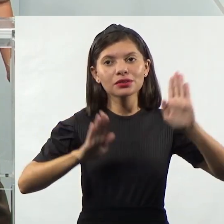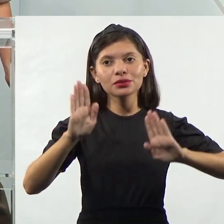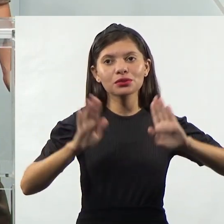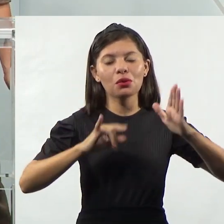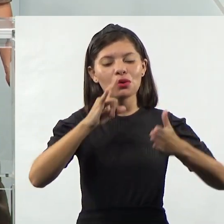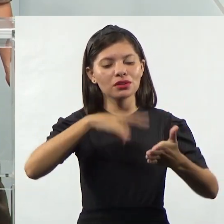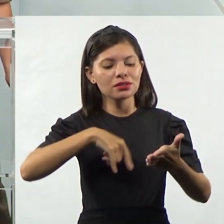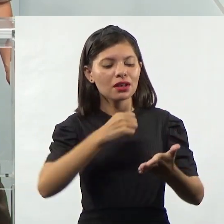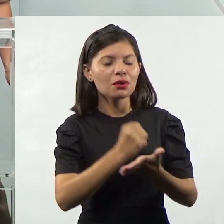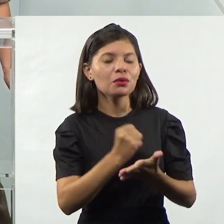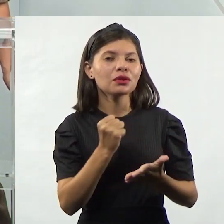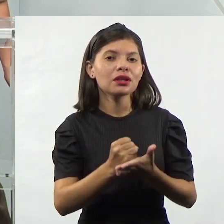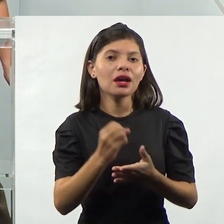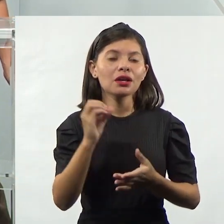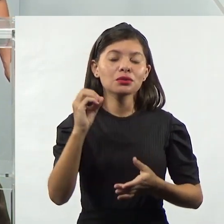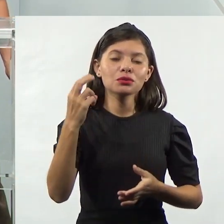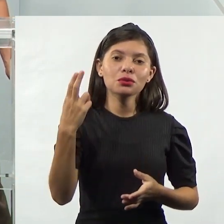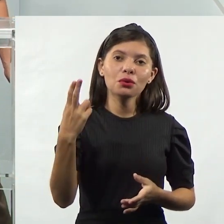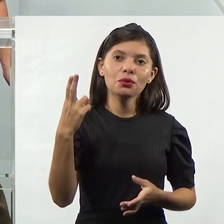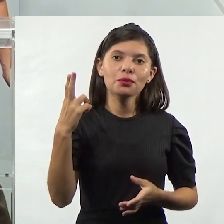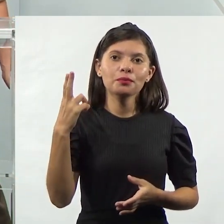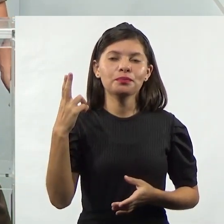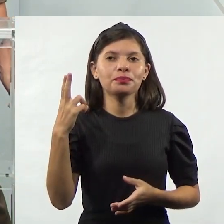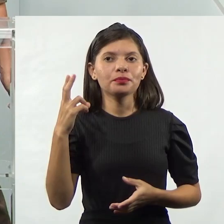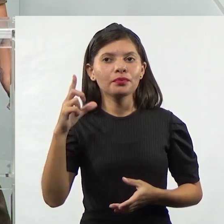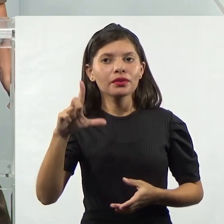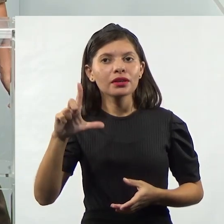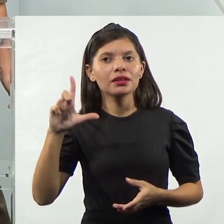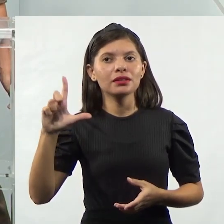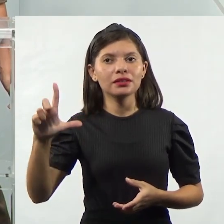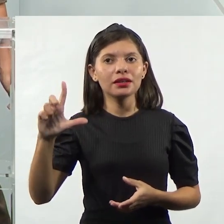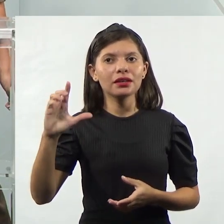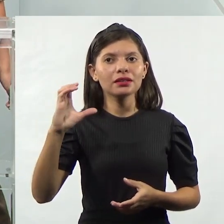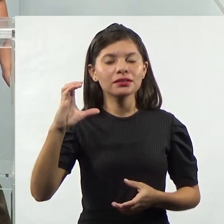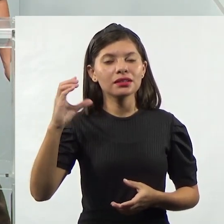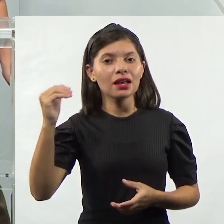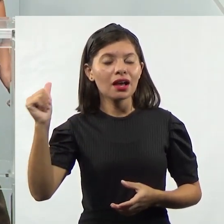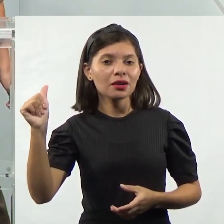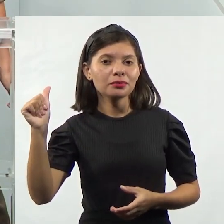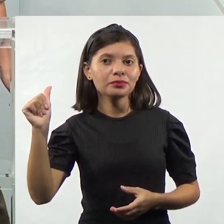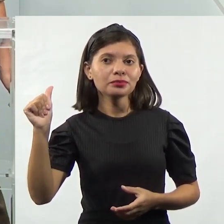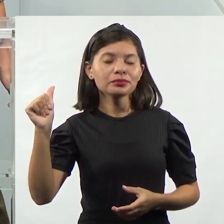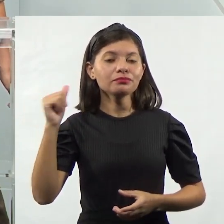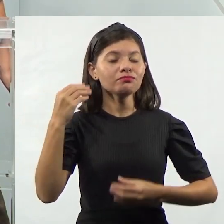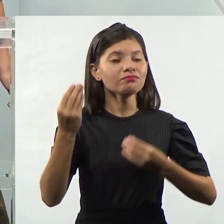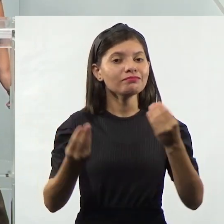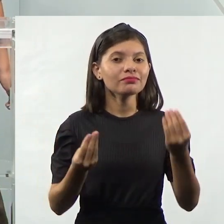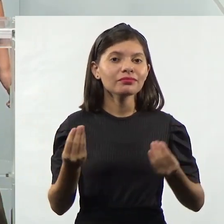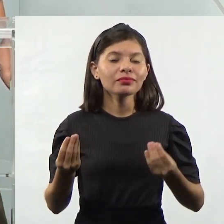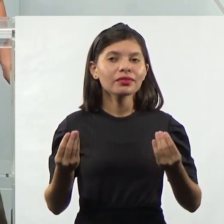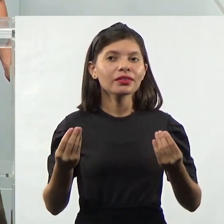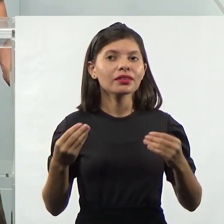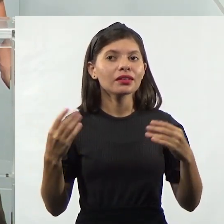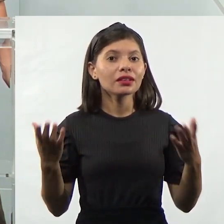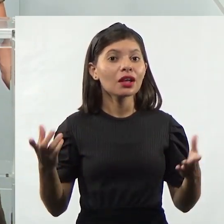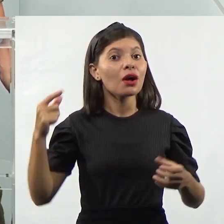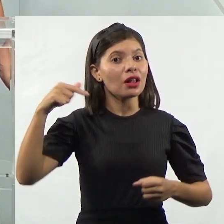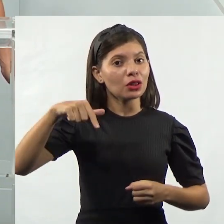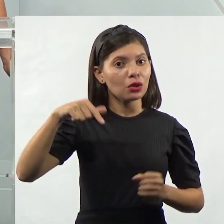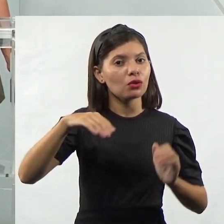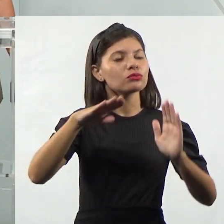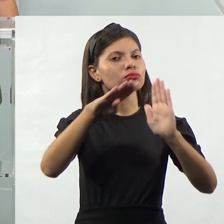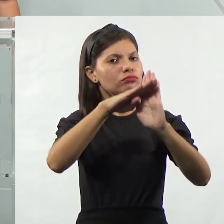né, Nova Lei de Licitações e Contratos, ou LLCA, Lei de Licitações e Contratos